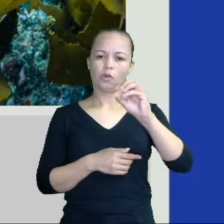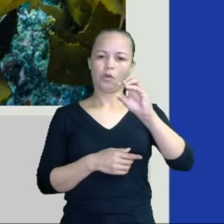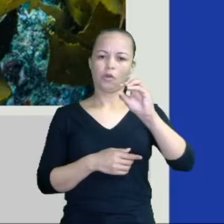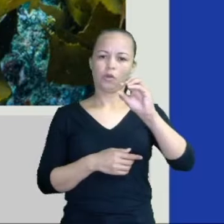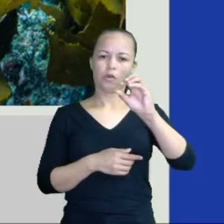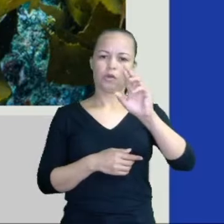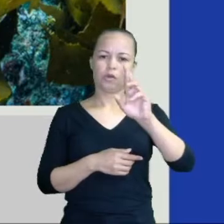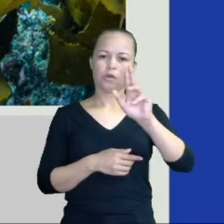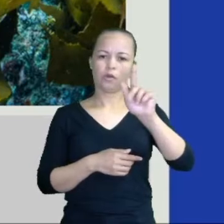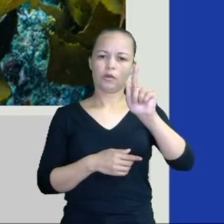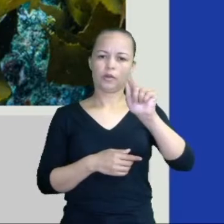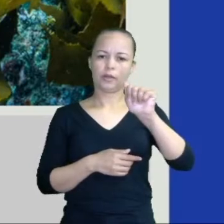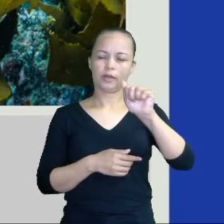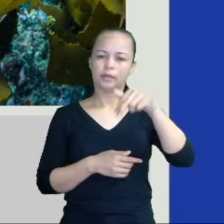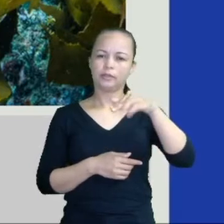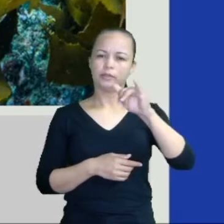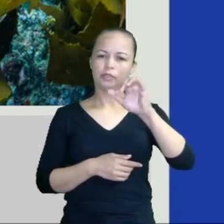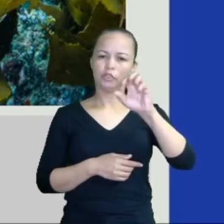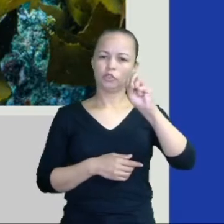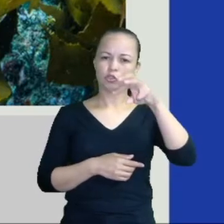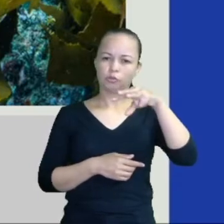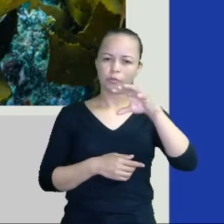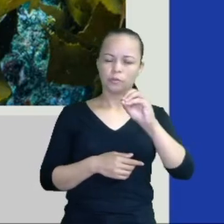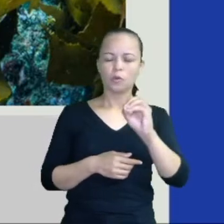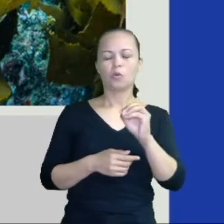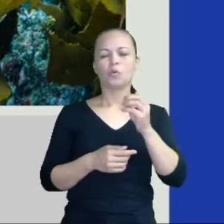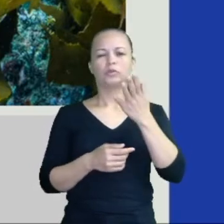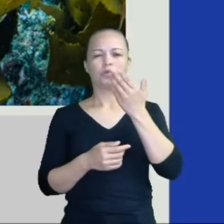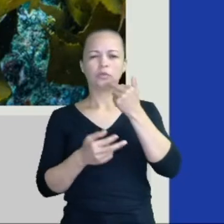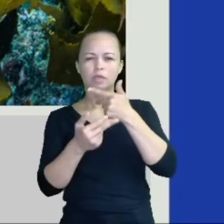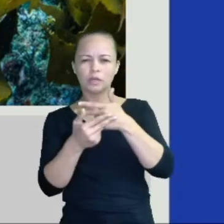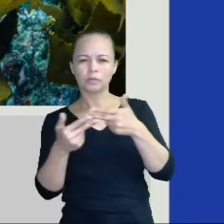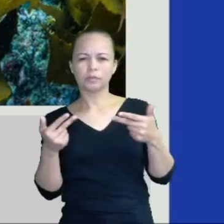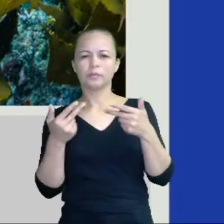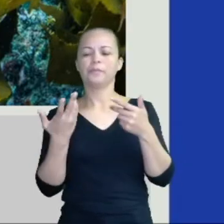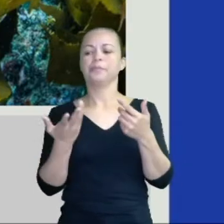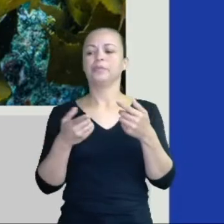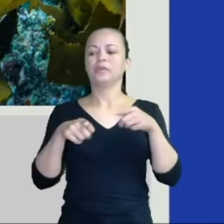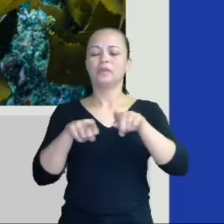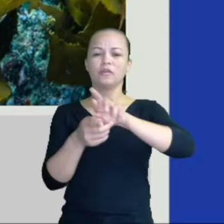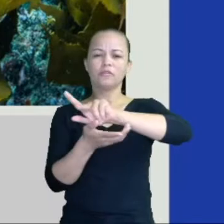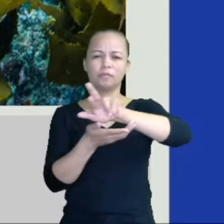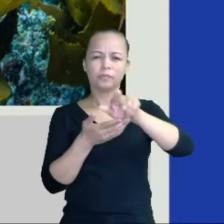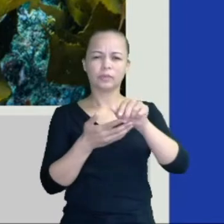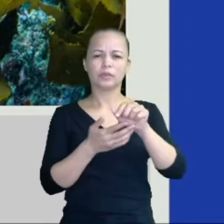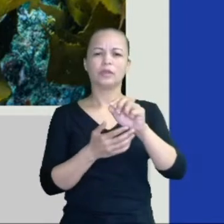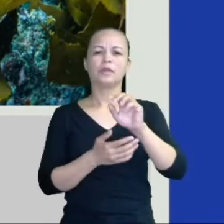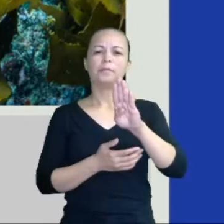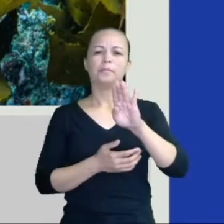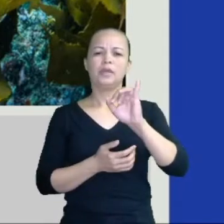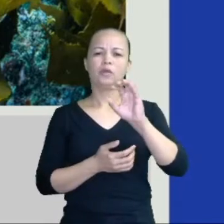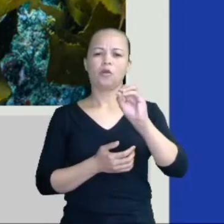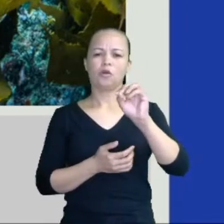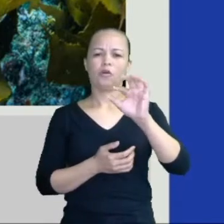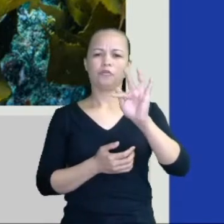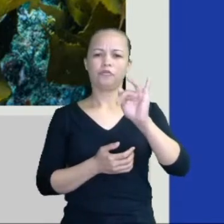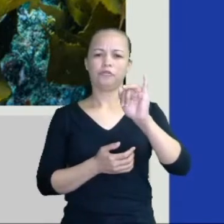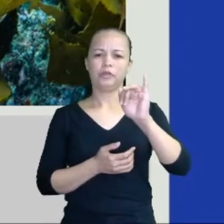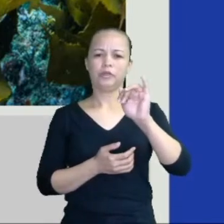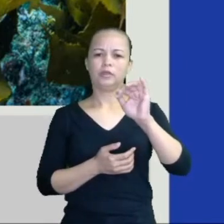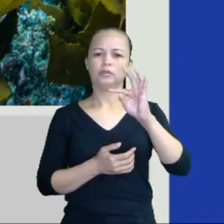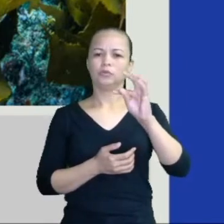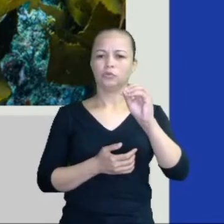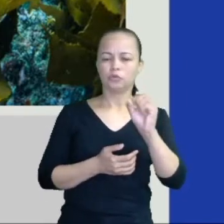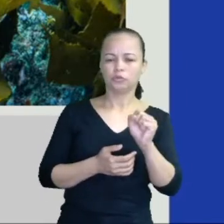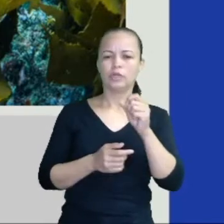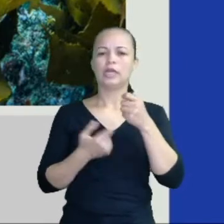patológico em alimentos, na redução de biofilmes e no controle